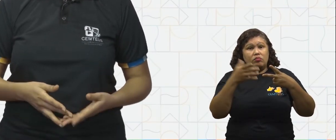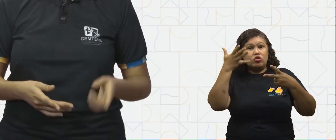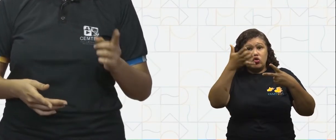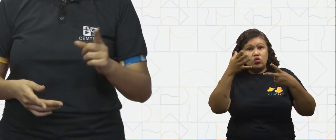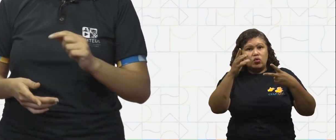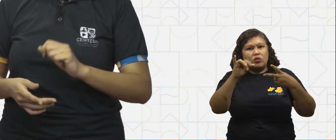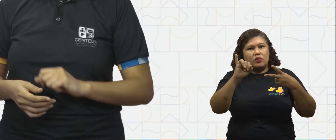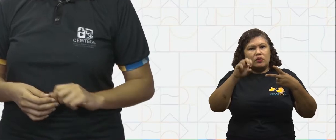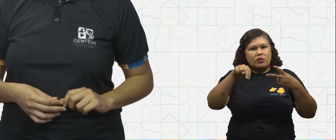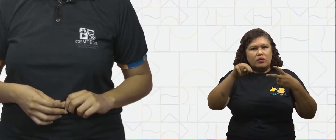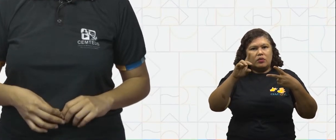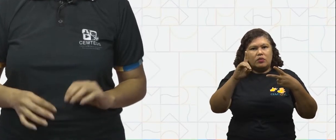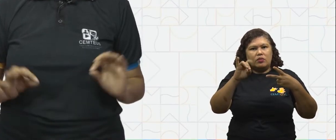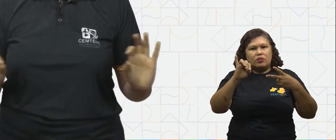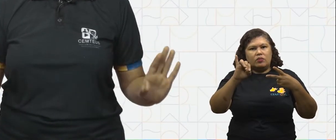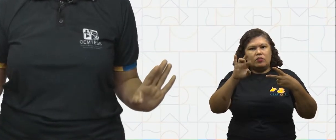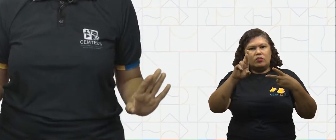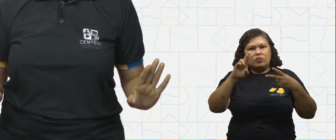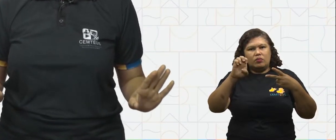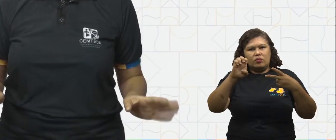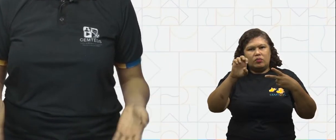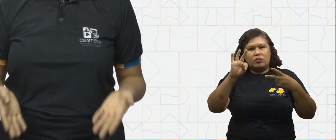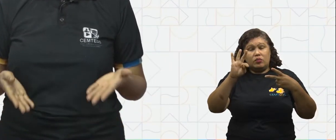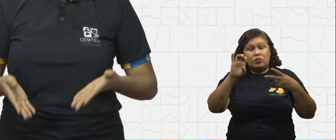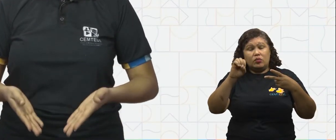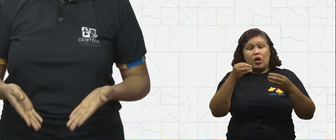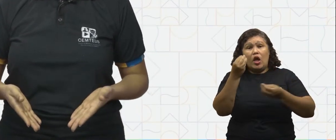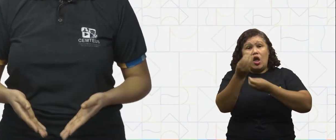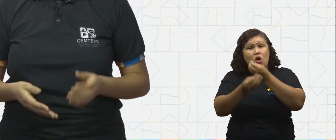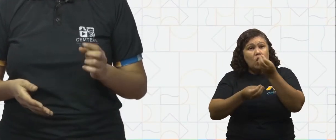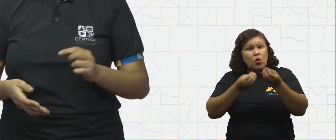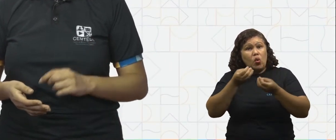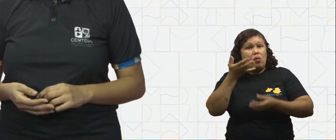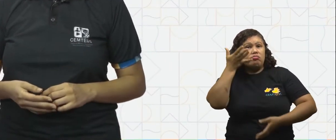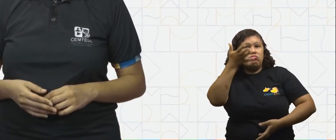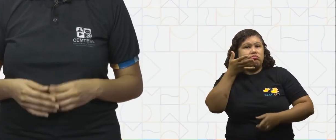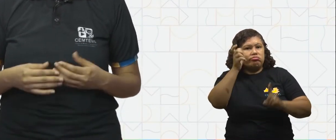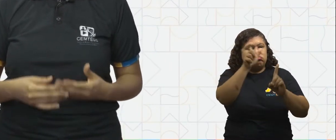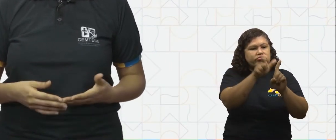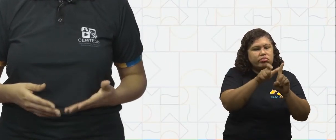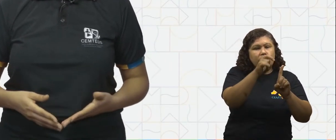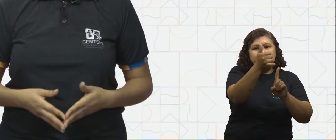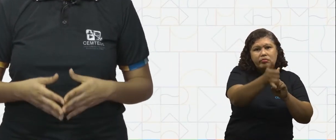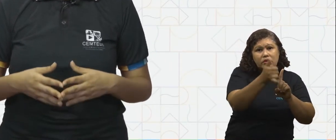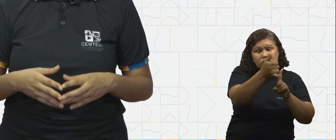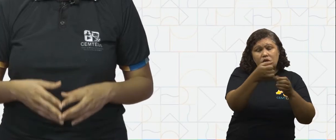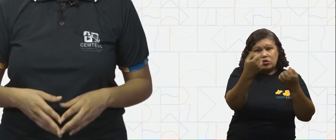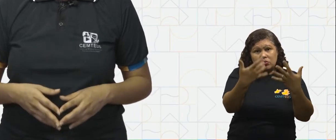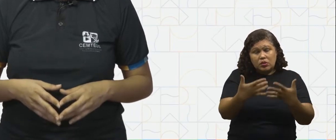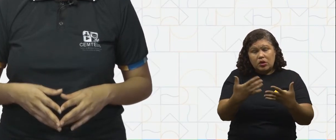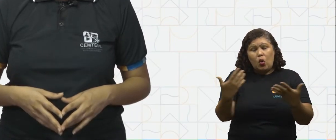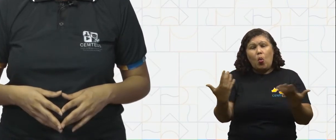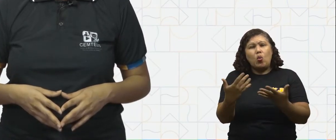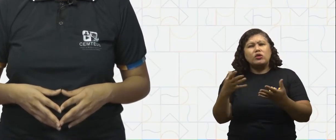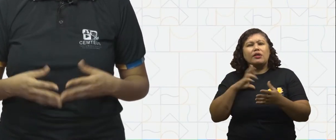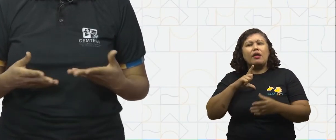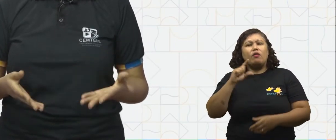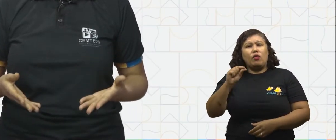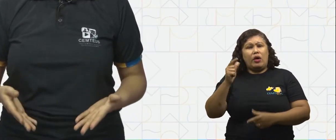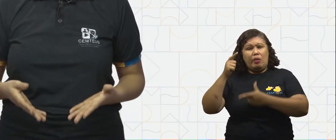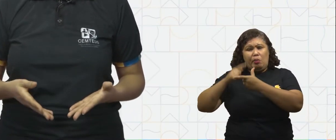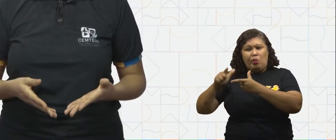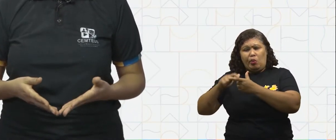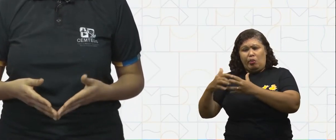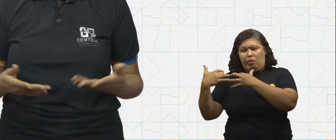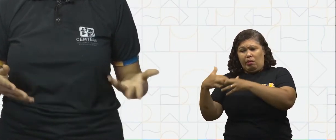texto. Fomos convocados para uma missão, em que tínhamos que investigar sobre um probleminha na nossa máquina de histórias.